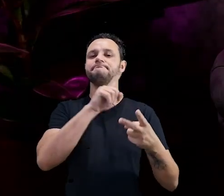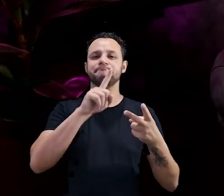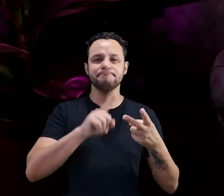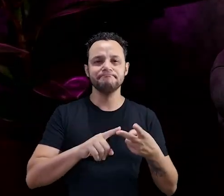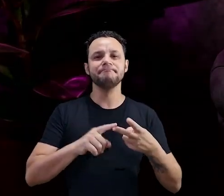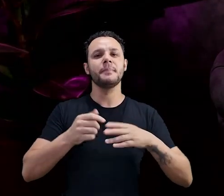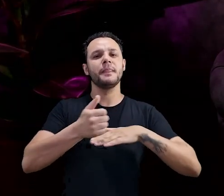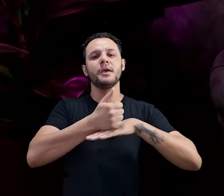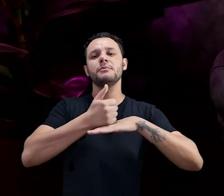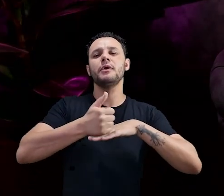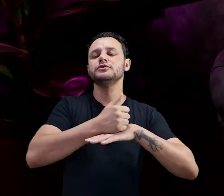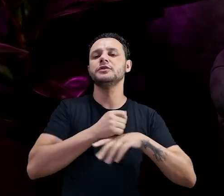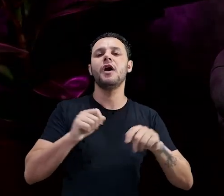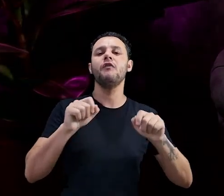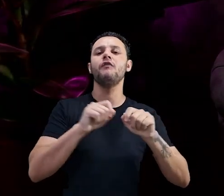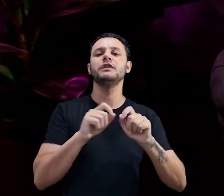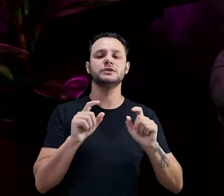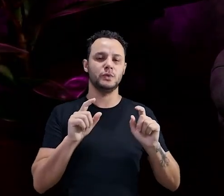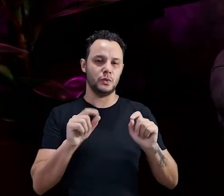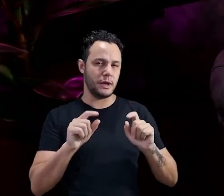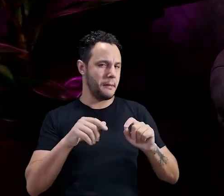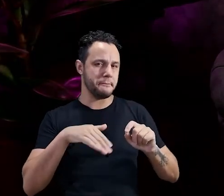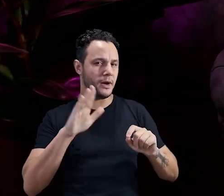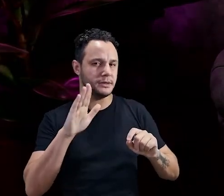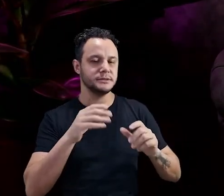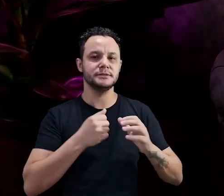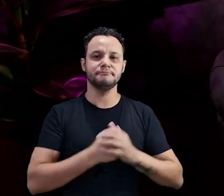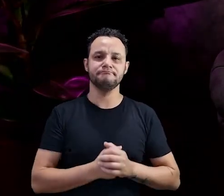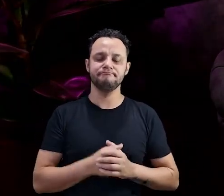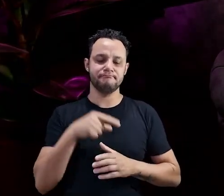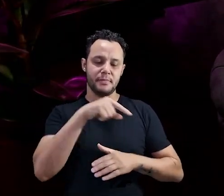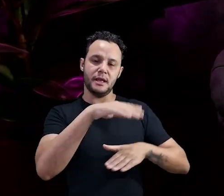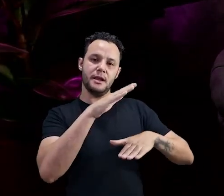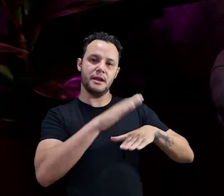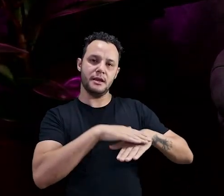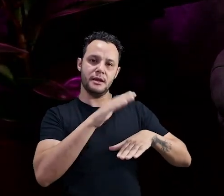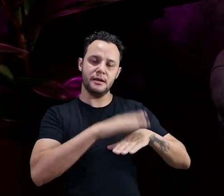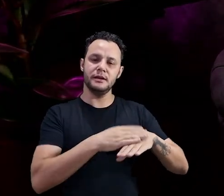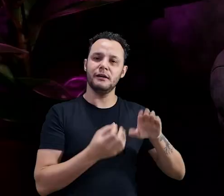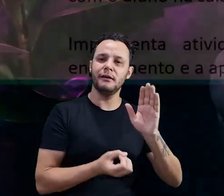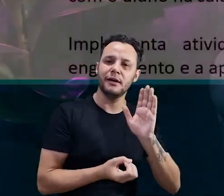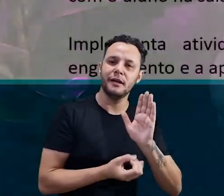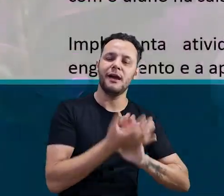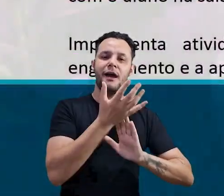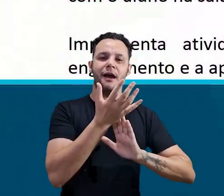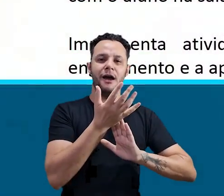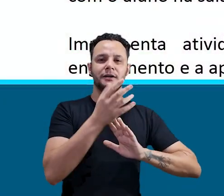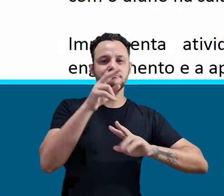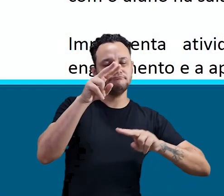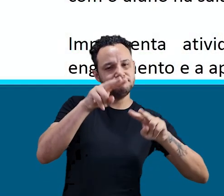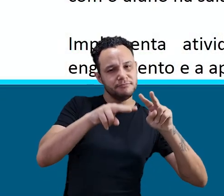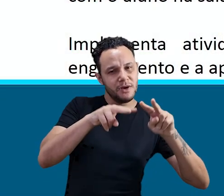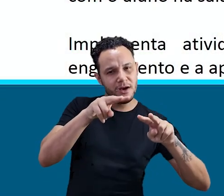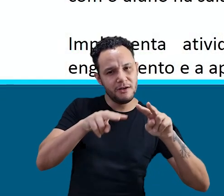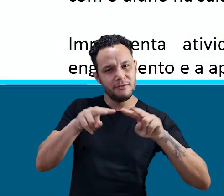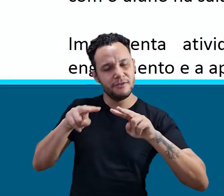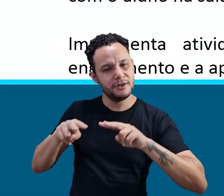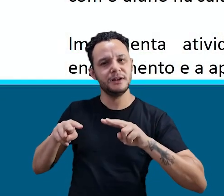Depois disso, o que mais que esse profissional vai fazer, né? Esse professor da sala de recursos? Ele vai criar,